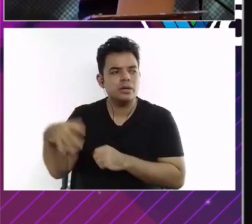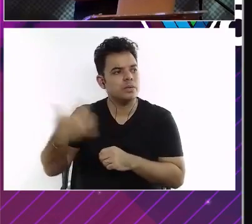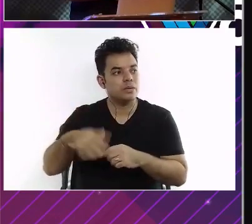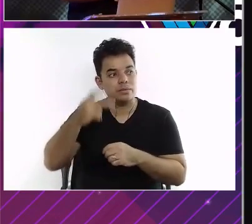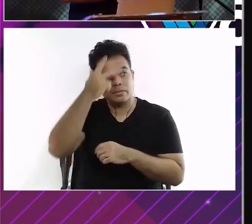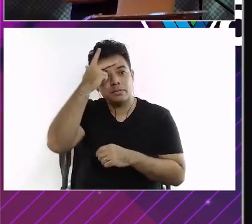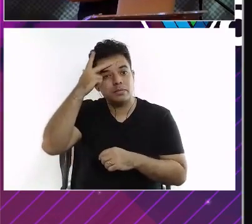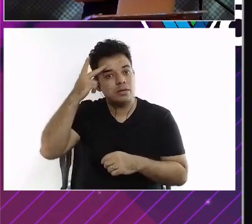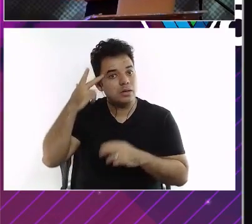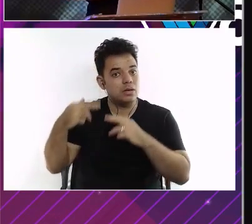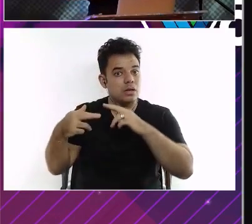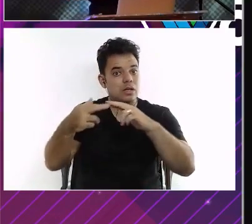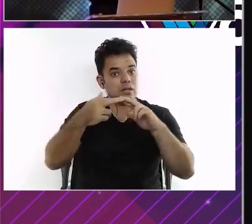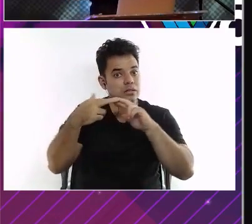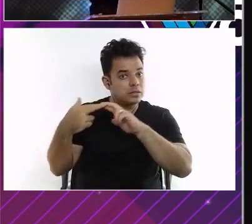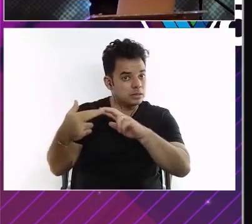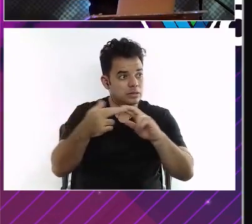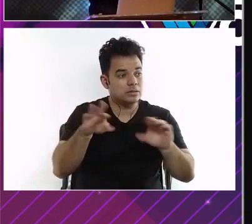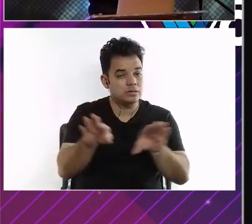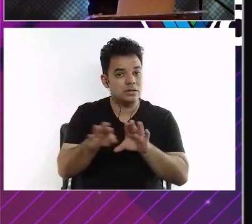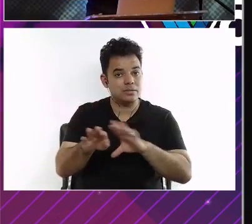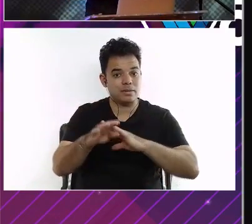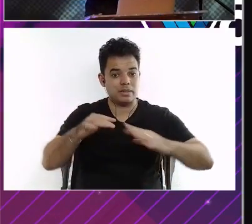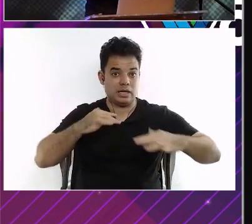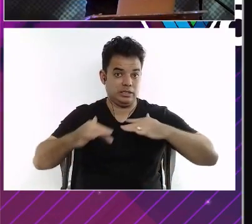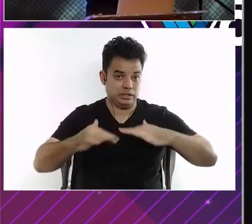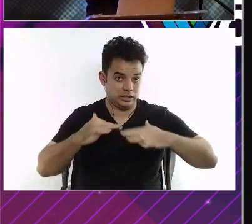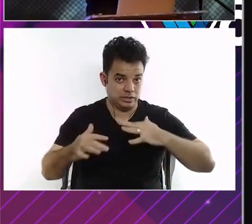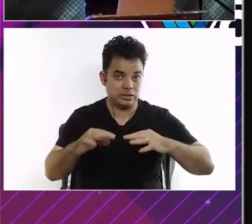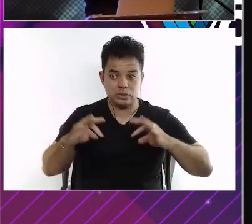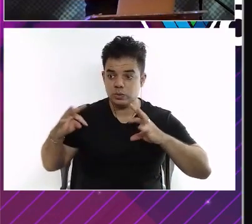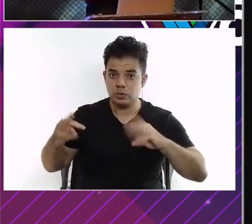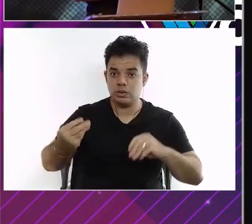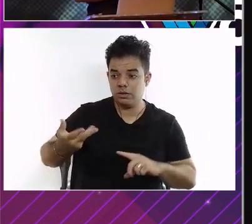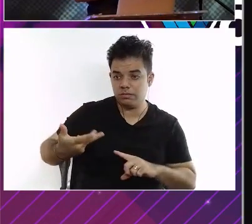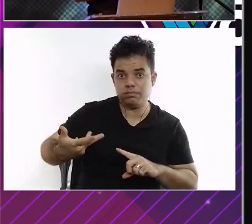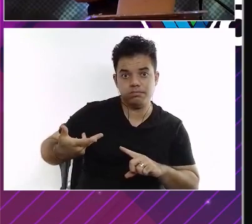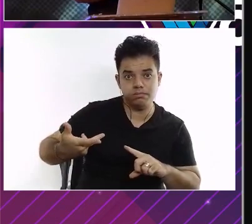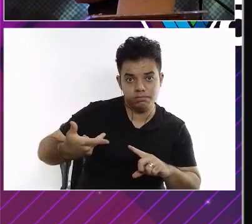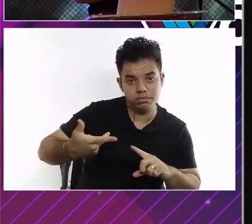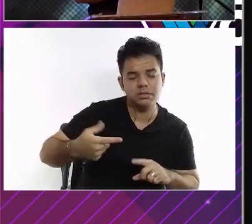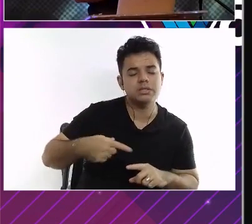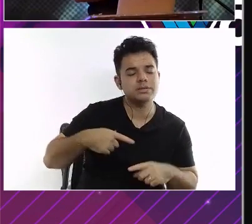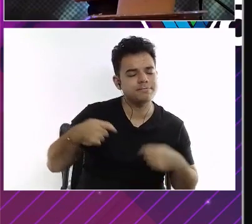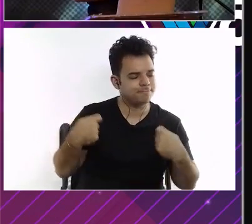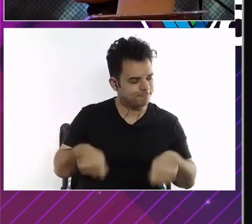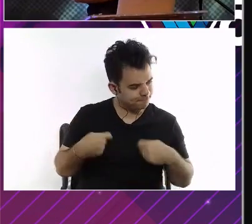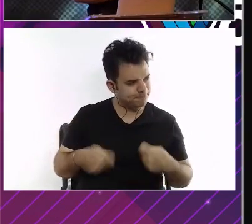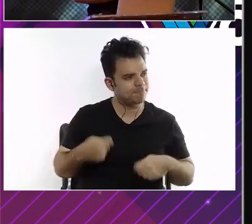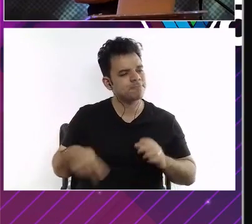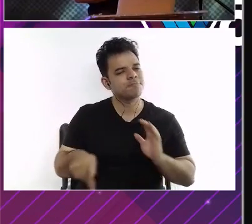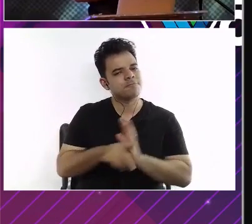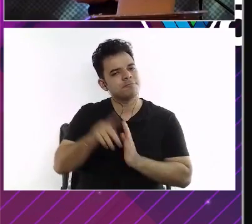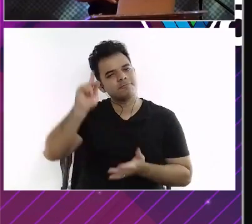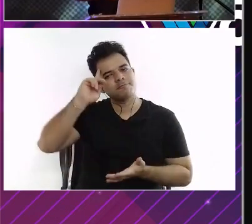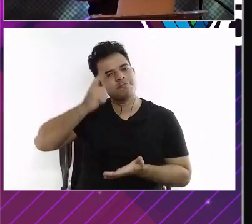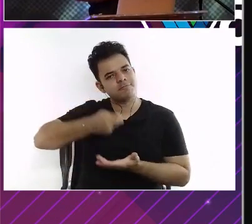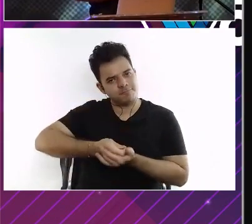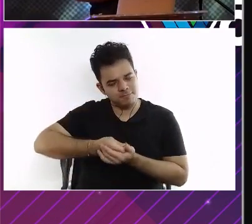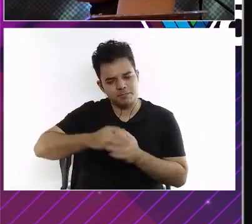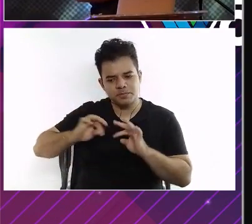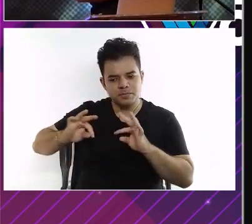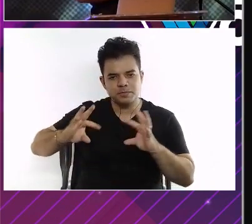pessoas e agilidade em tudo talvez passe a ser o definidor dos futuros e